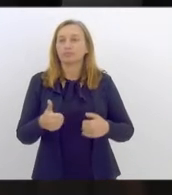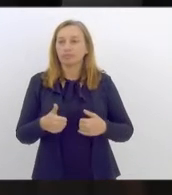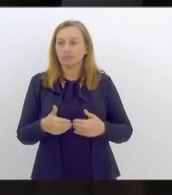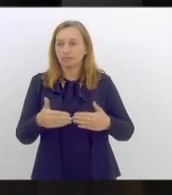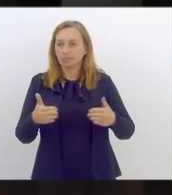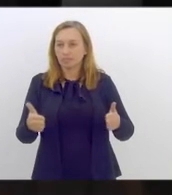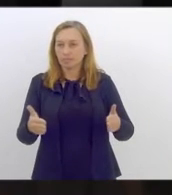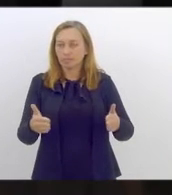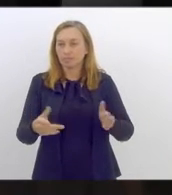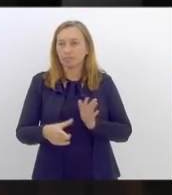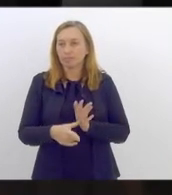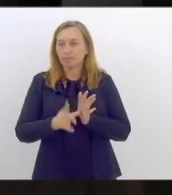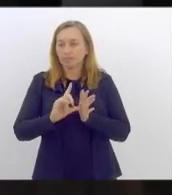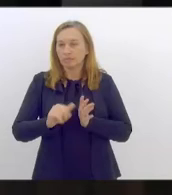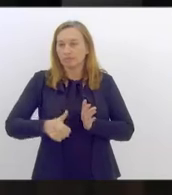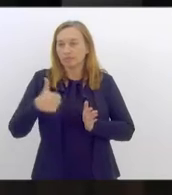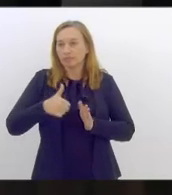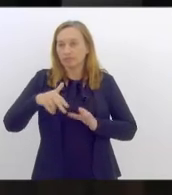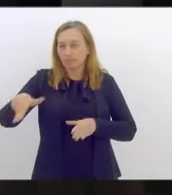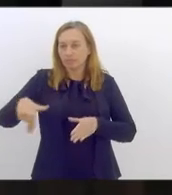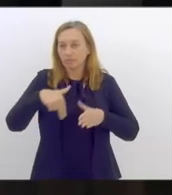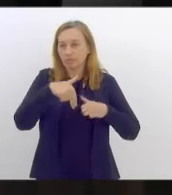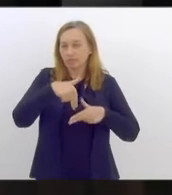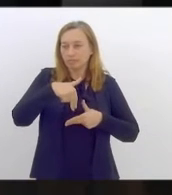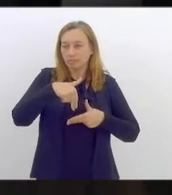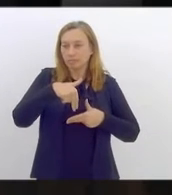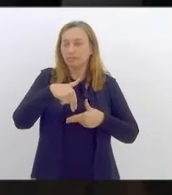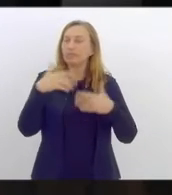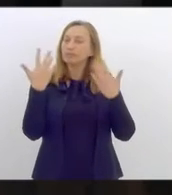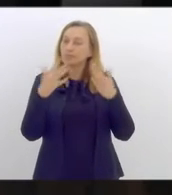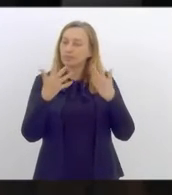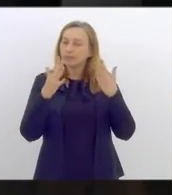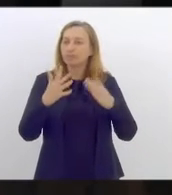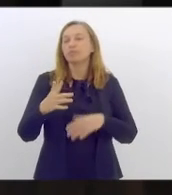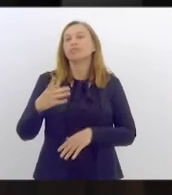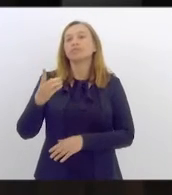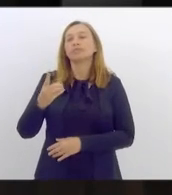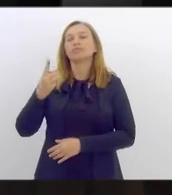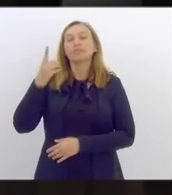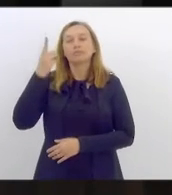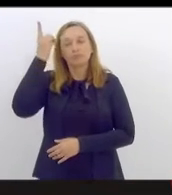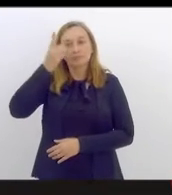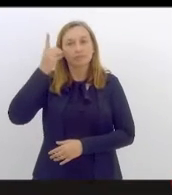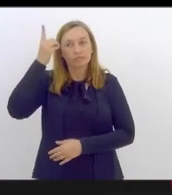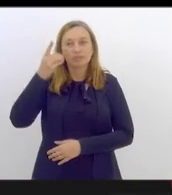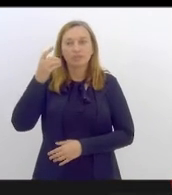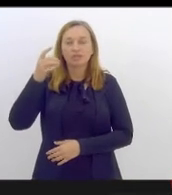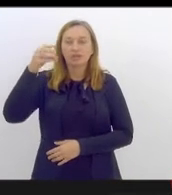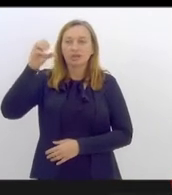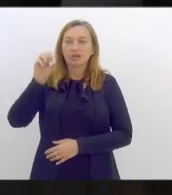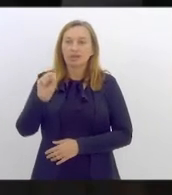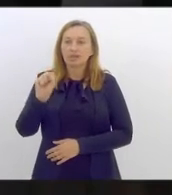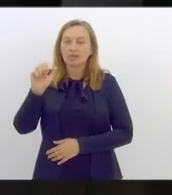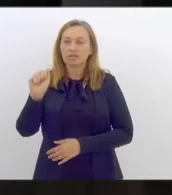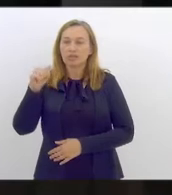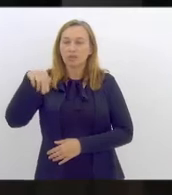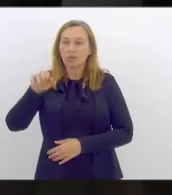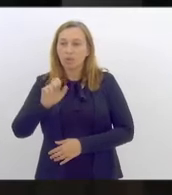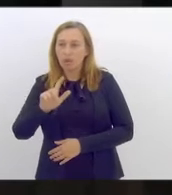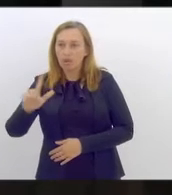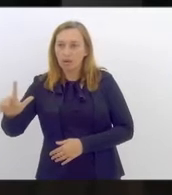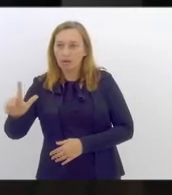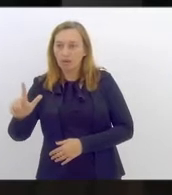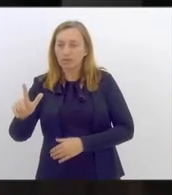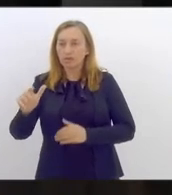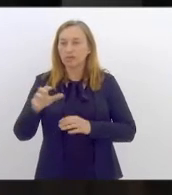Inicial antes de chamar o primeiro orador saudar aqui o nome Deputado Samuel Malafaia que está online acompanhando aí